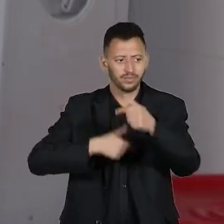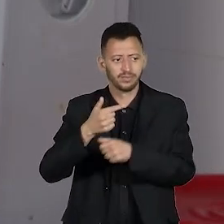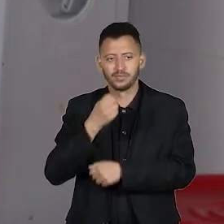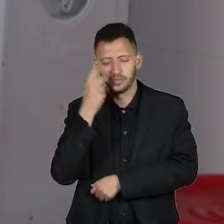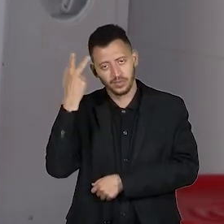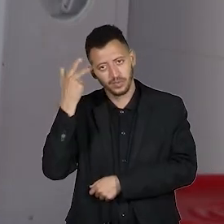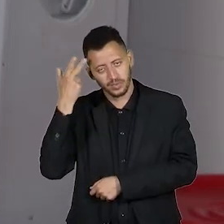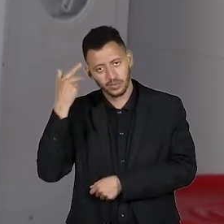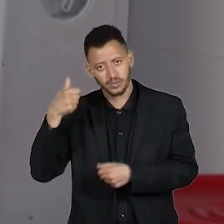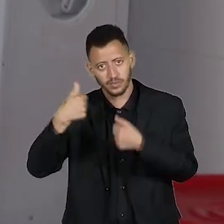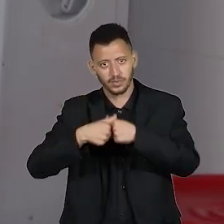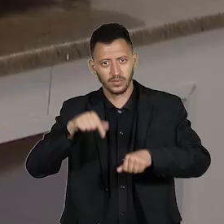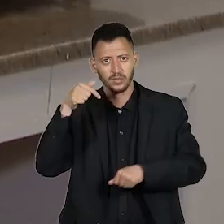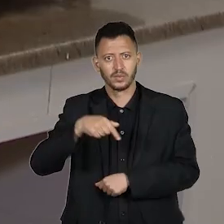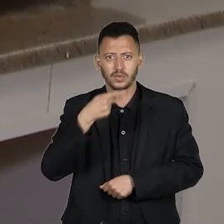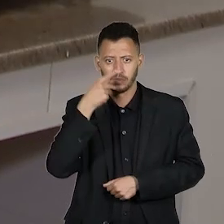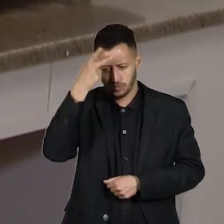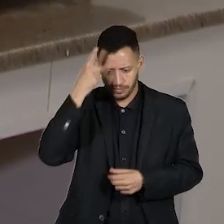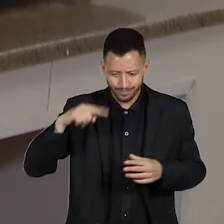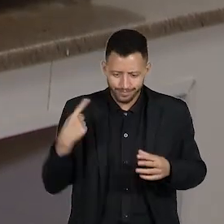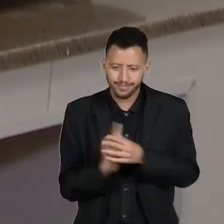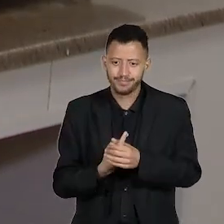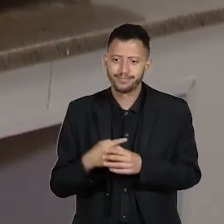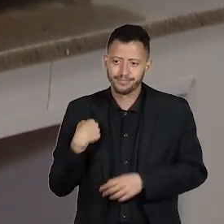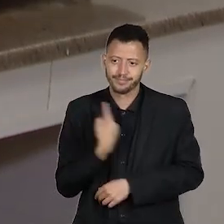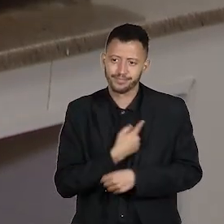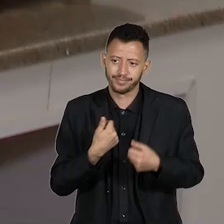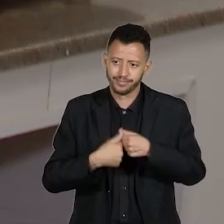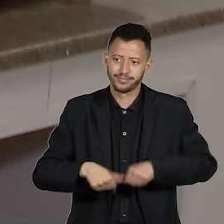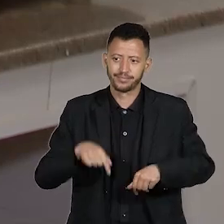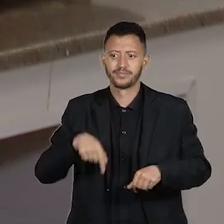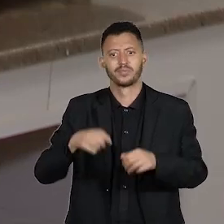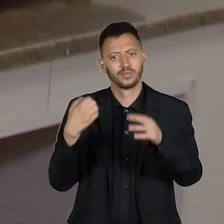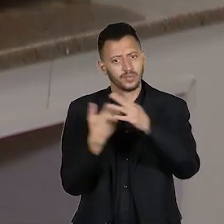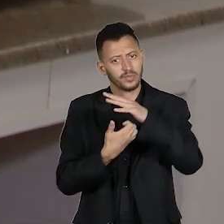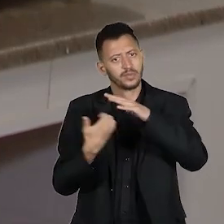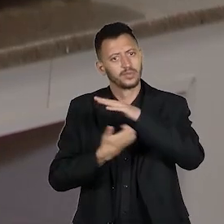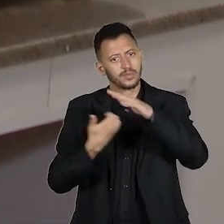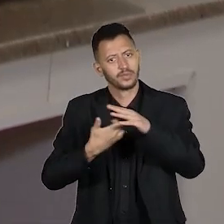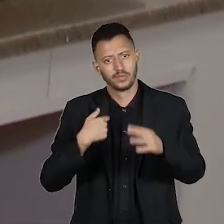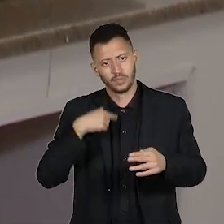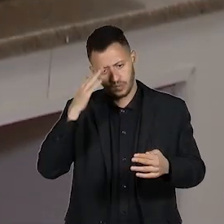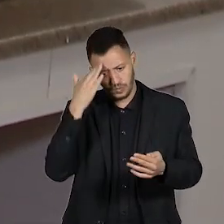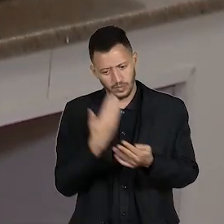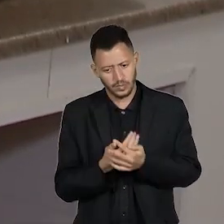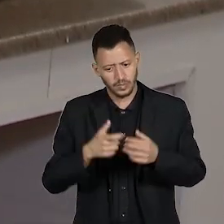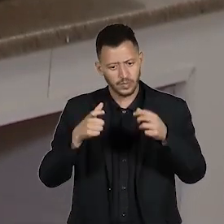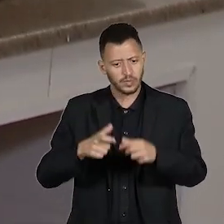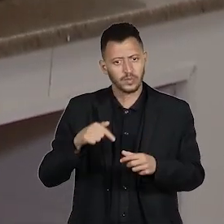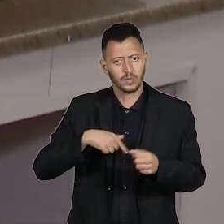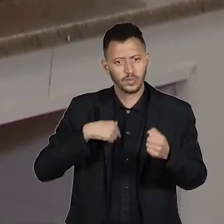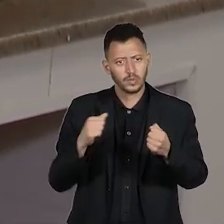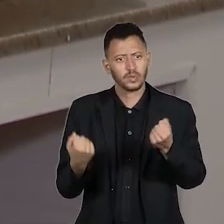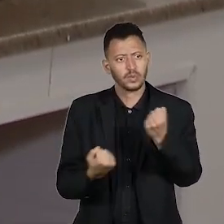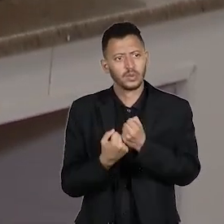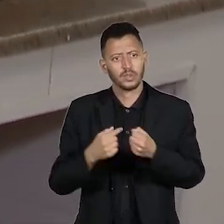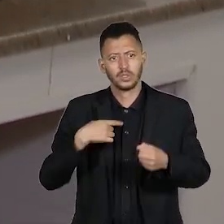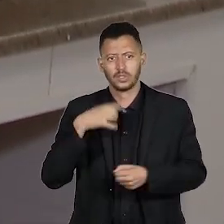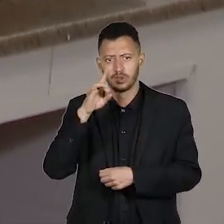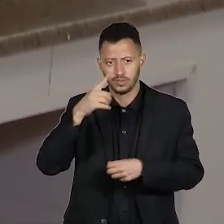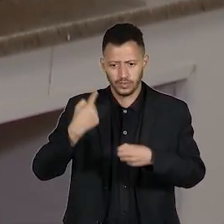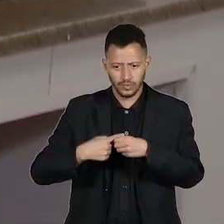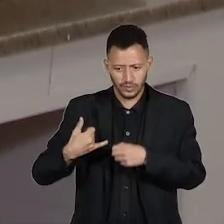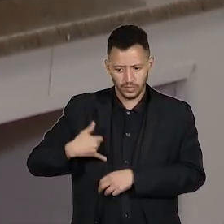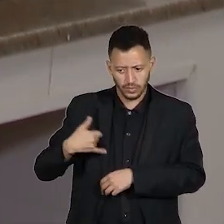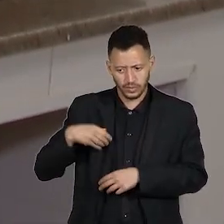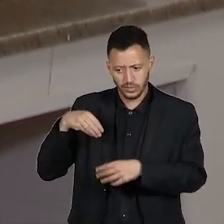mundo trabalha de boa. Aqui, né, eles acolhem a gente, né, com a cidade, porque tem empresa assim, talvez que não consiga, né, sei lá, não acolhe, mas a